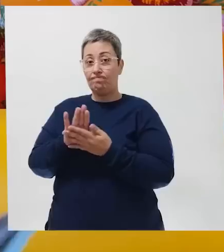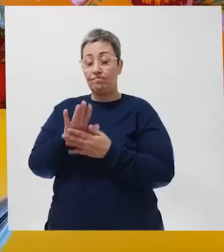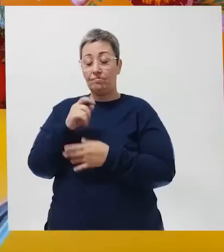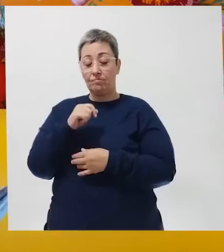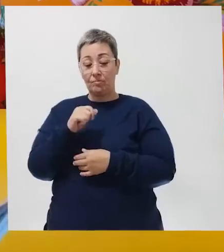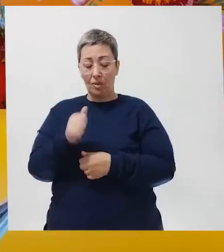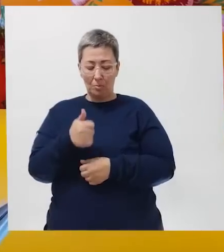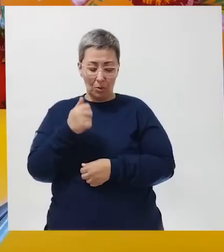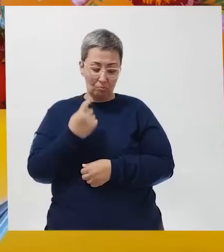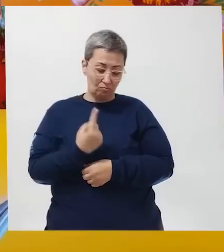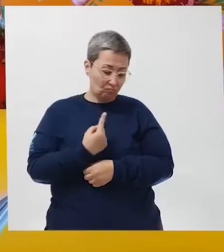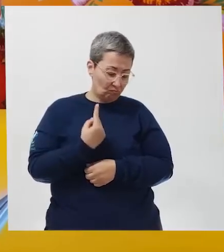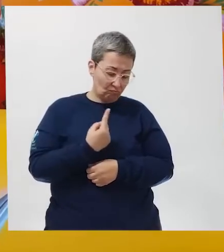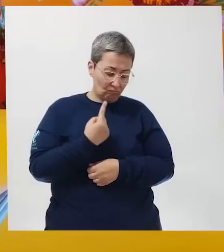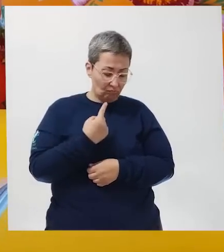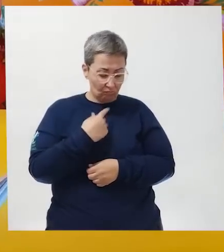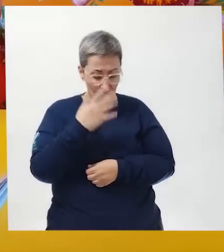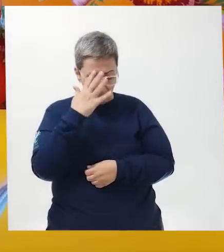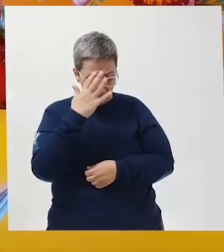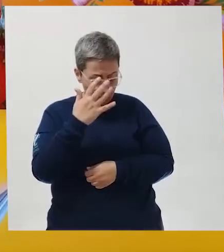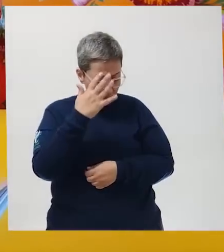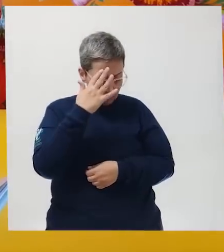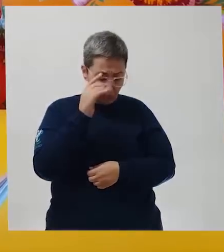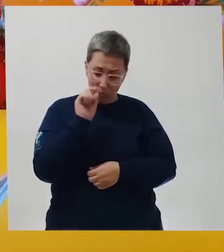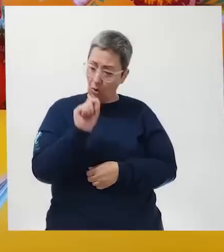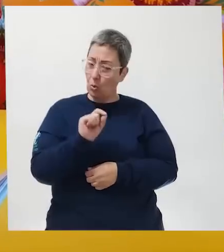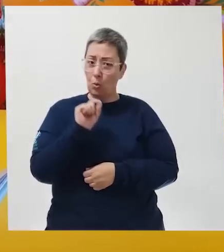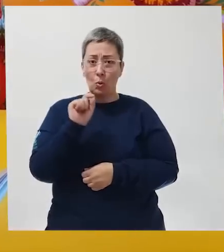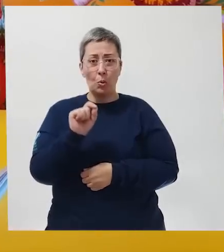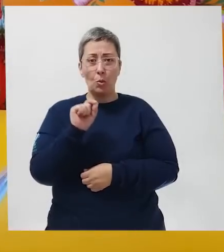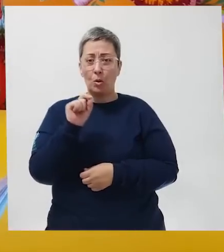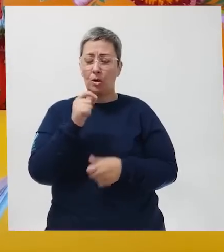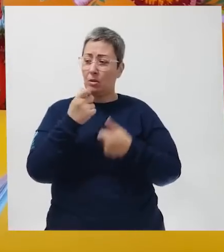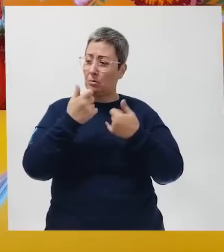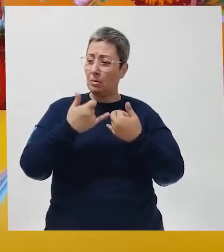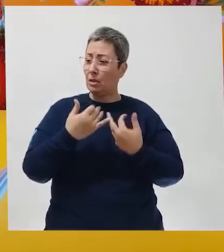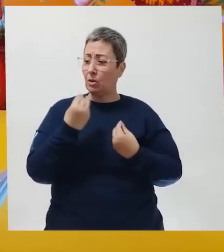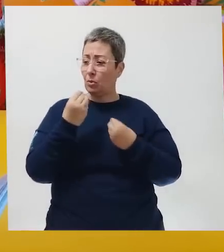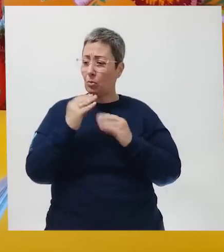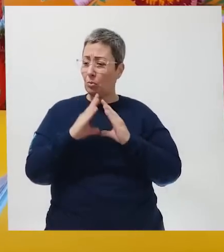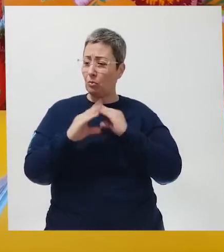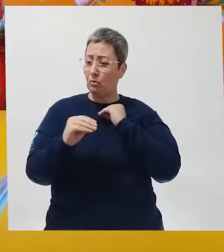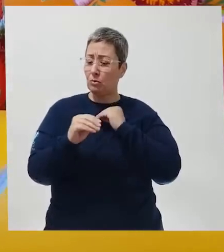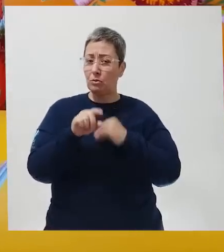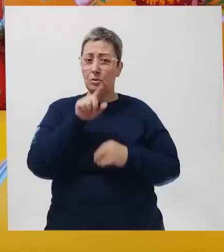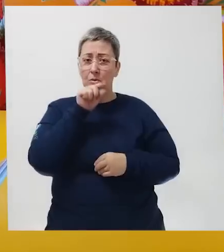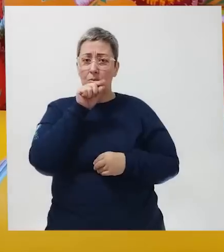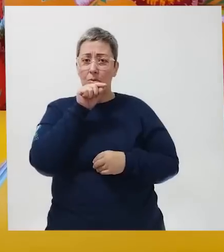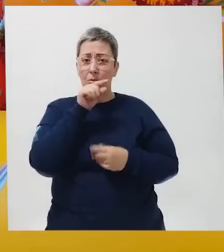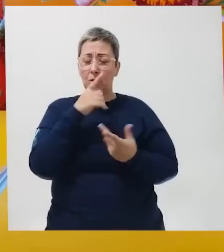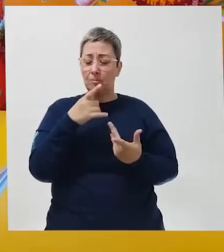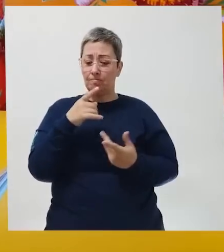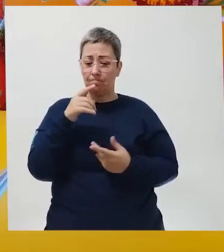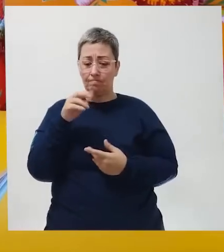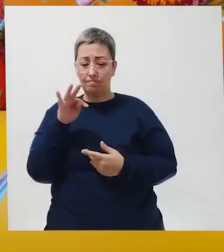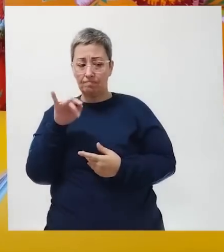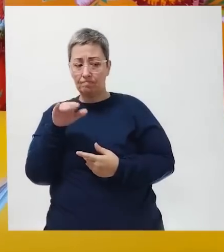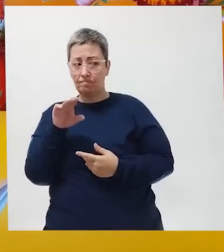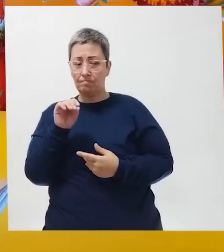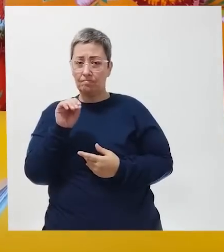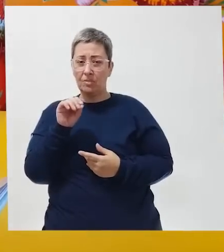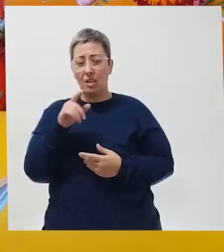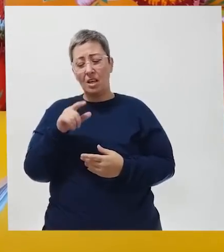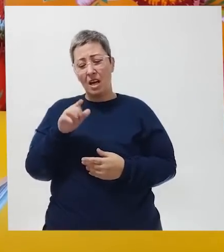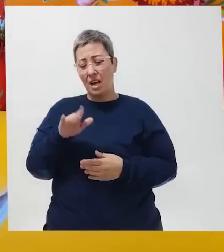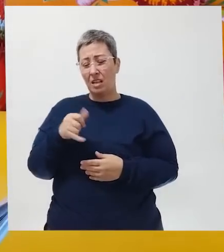O avô não responde. Prefere estar só. Pensar no entendimento besta para explicar a fuga do